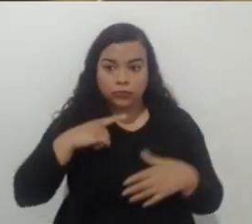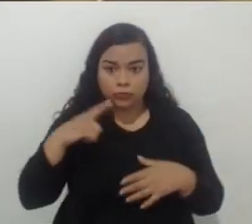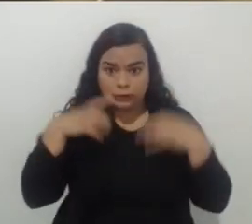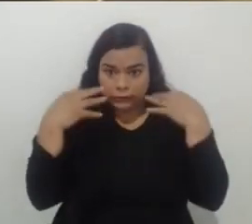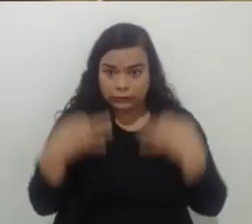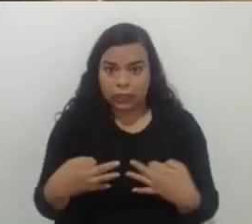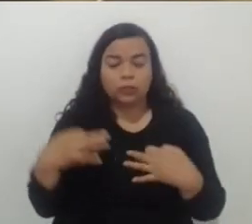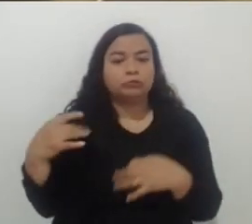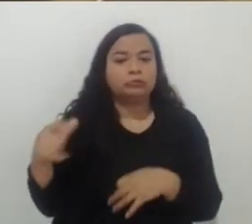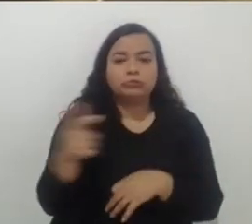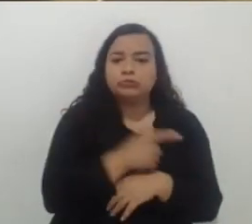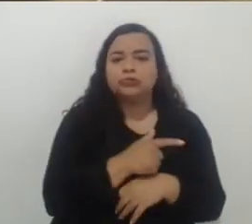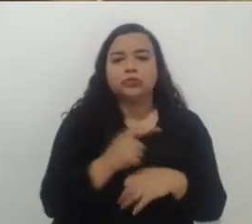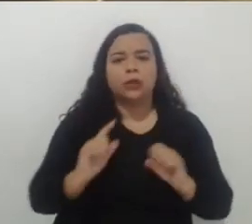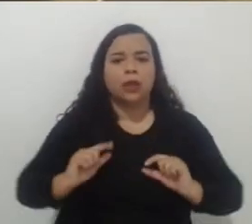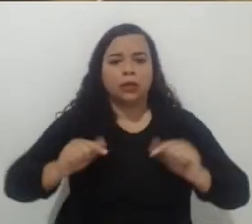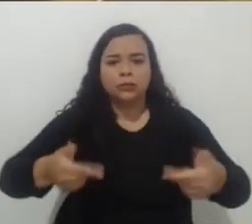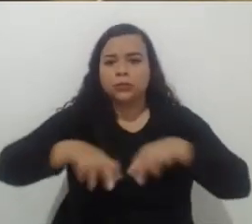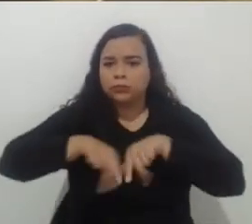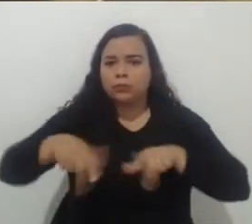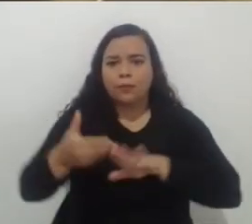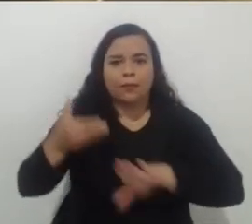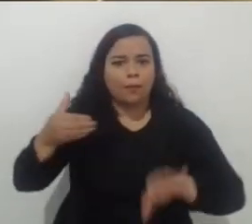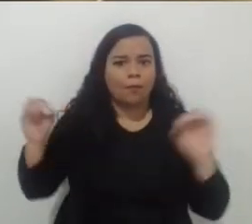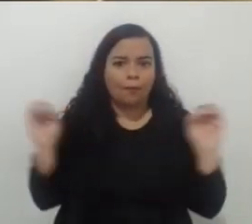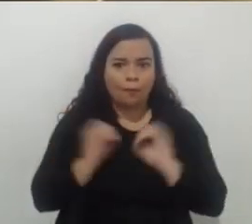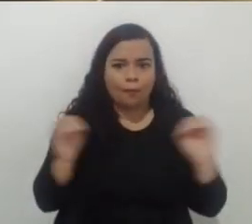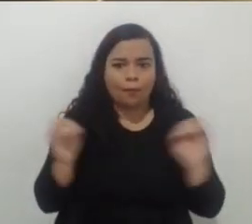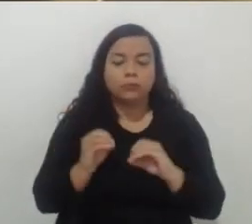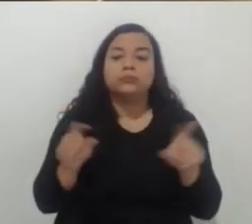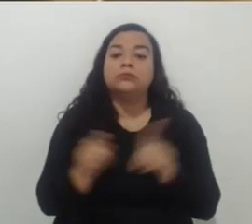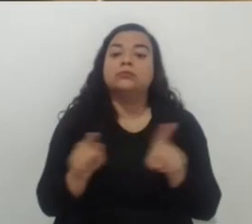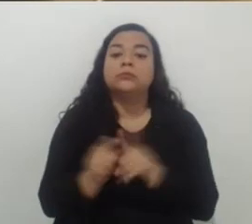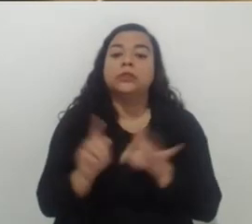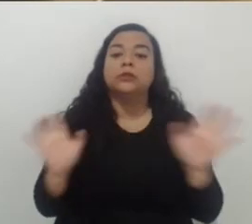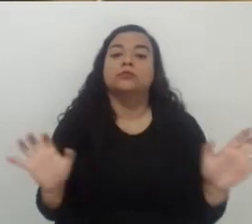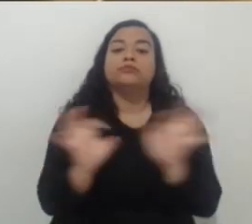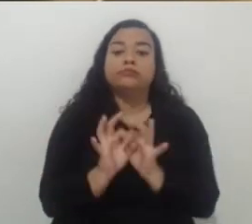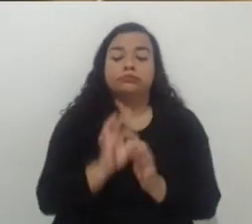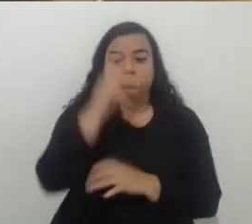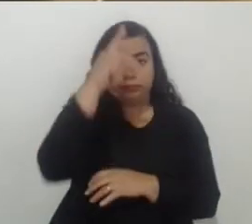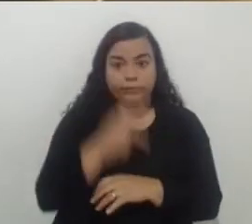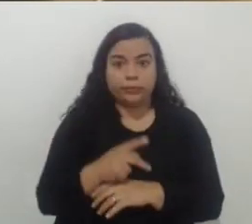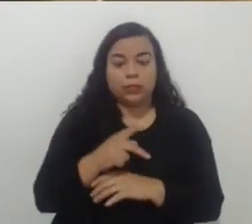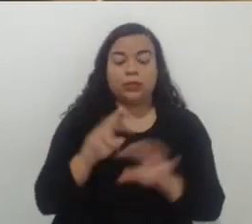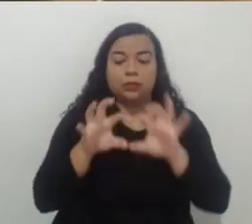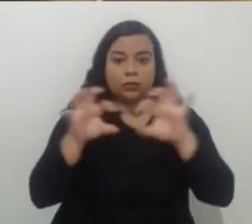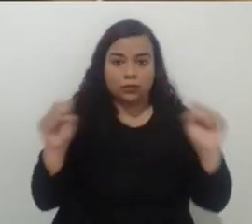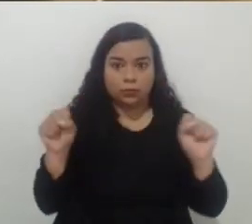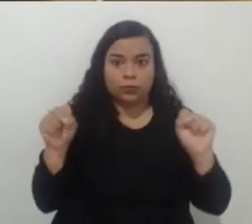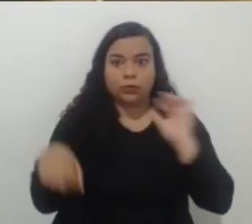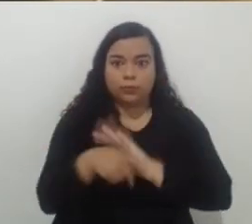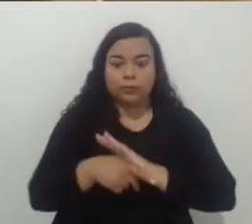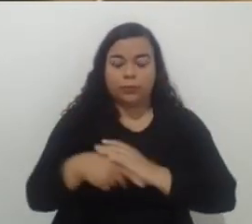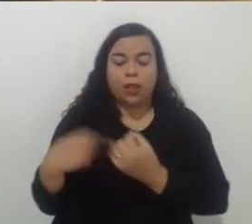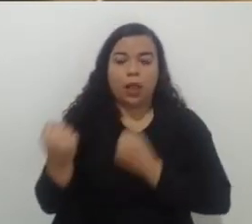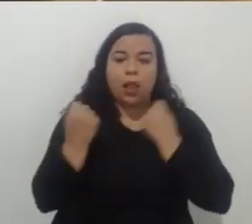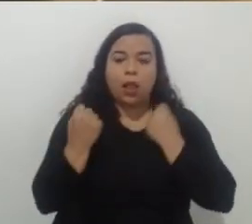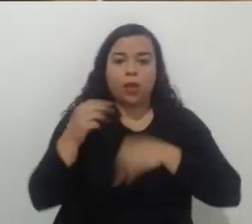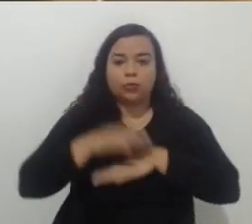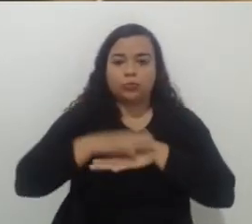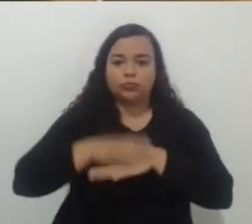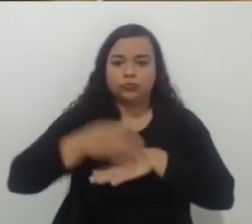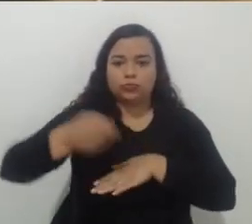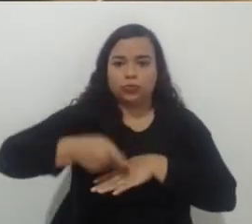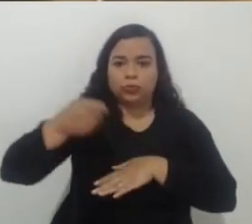qualquer tipo de manifestação anterior, foi incluído também o presidente do tribunal enquanto autoridade coatora,